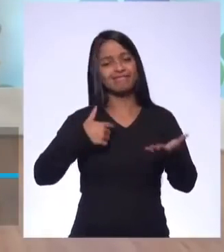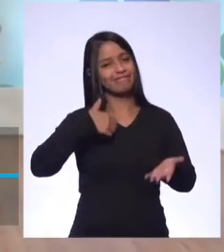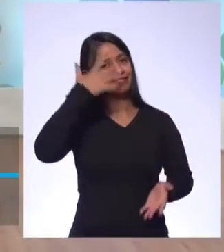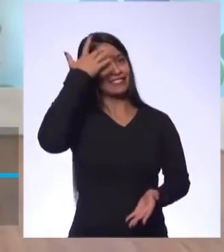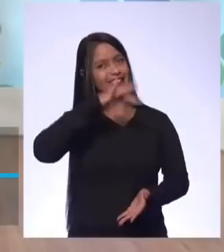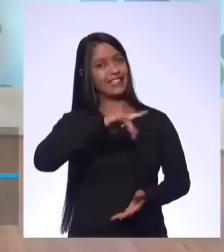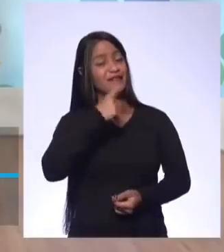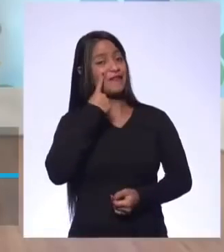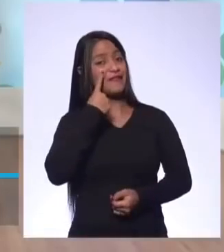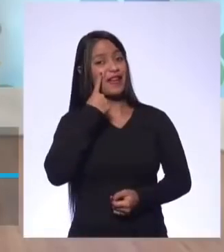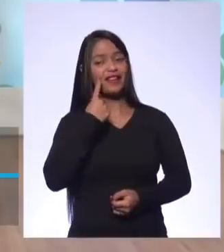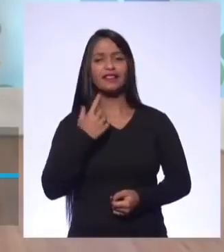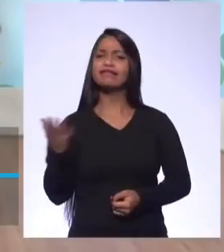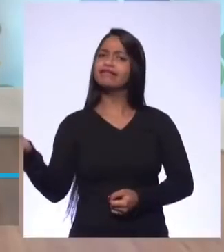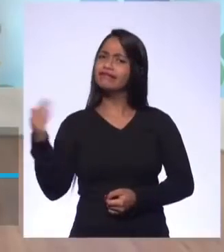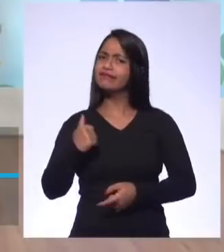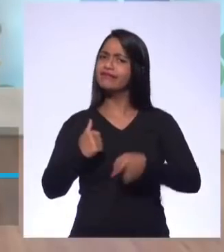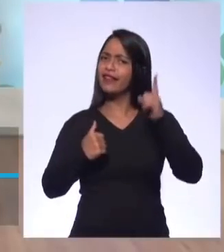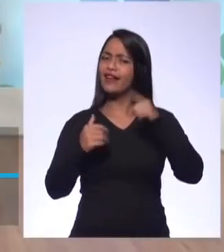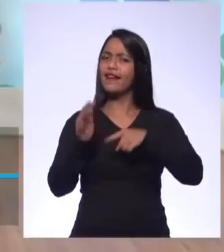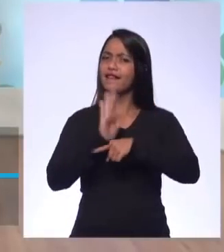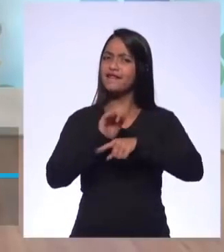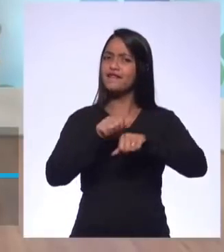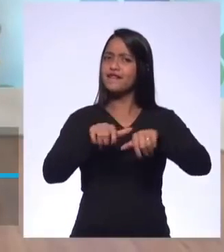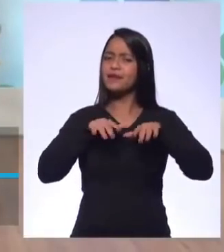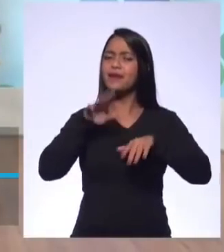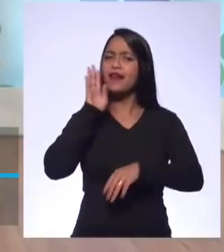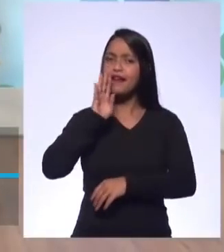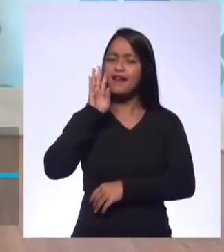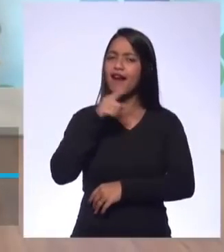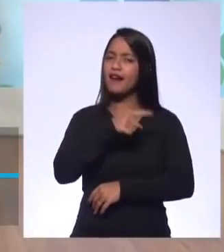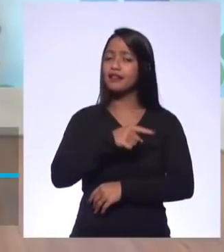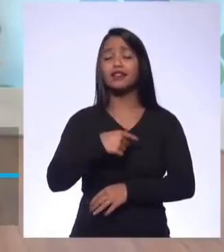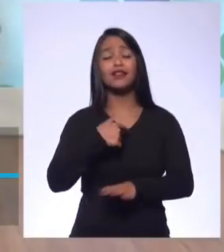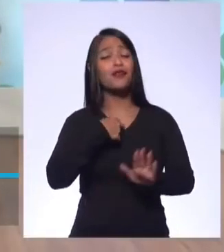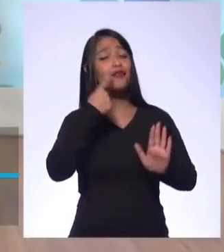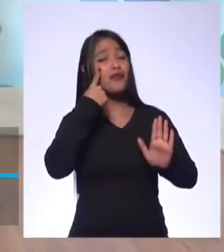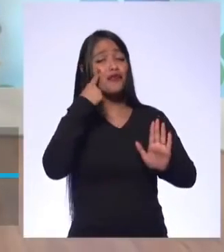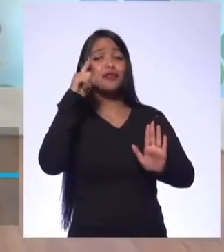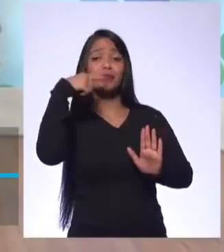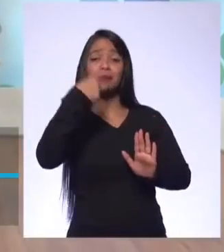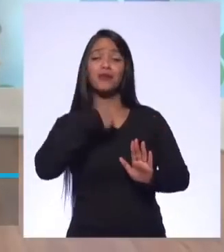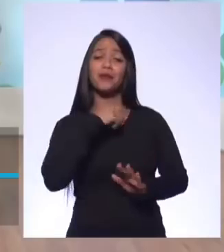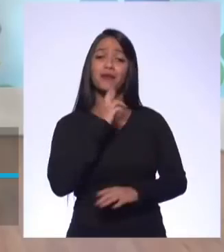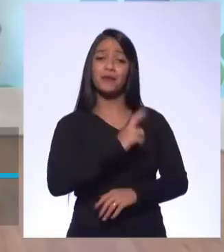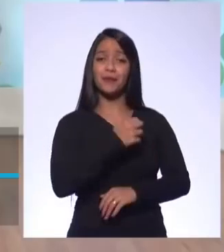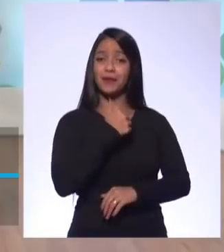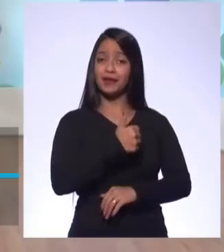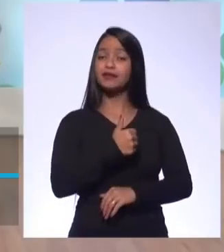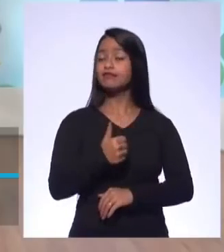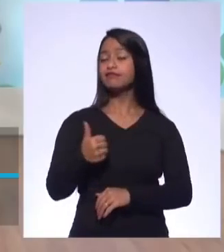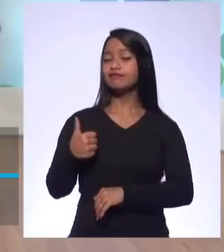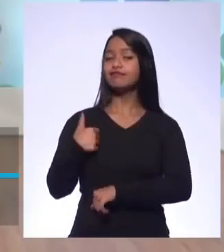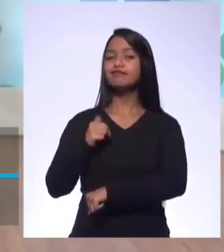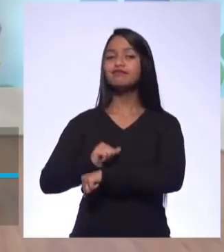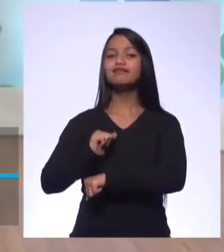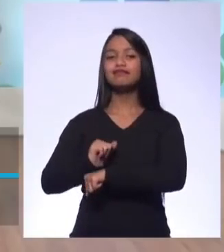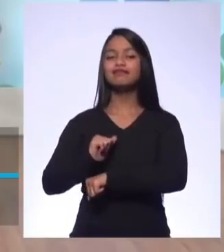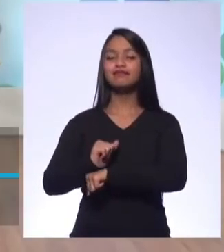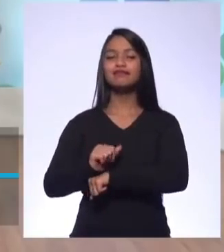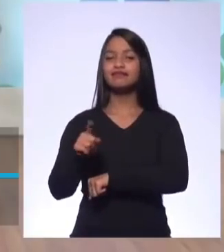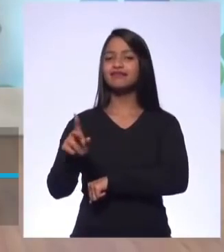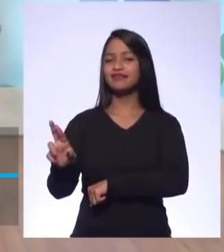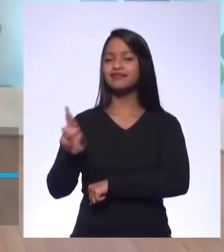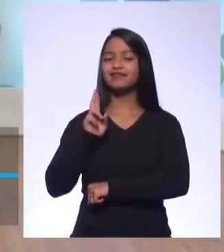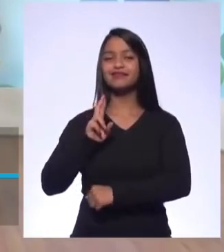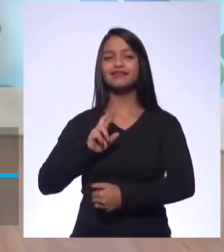ver. Vamos colar lá, tem um filme da hora passando. Eu vou ver, eu te falo, beleza? Beleza, eu aguardo aí, vamos... Aguardo você